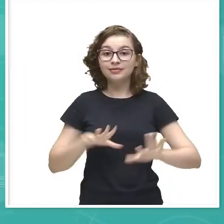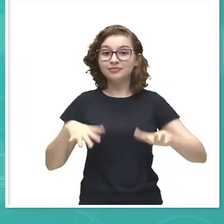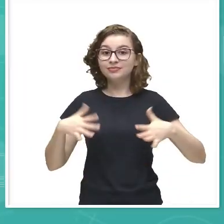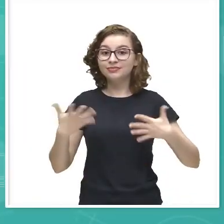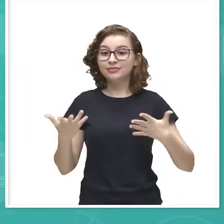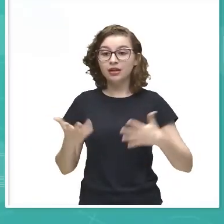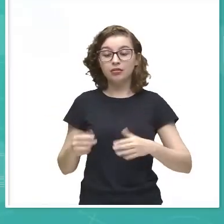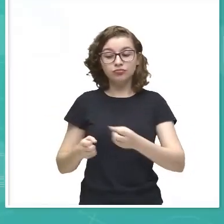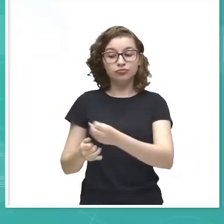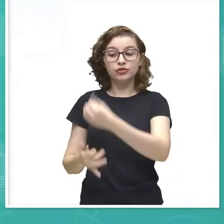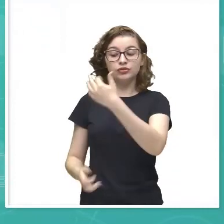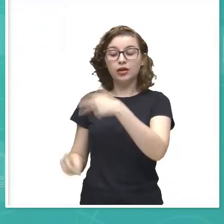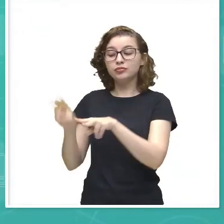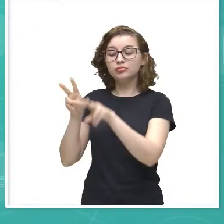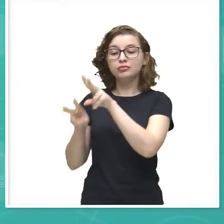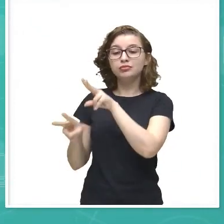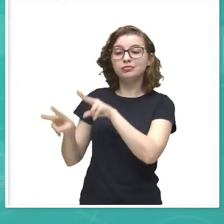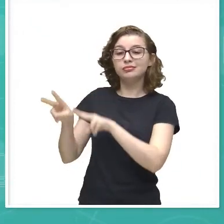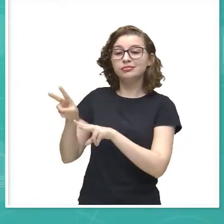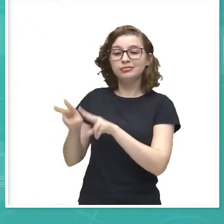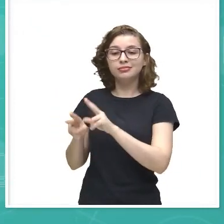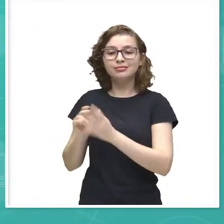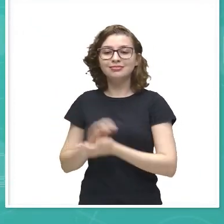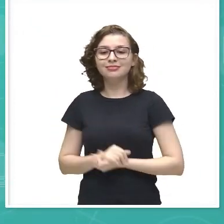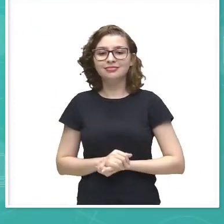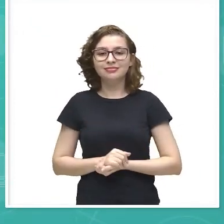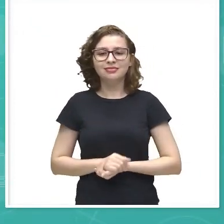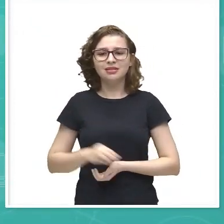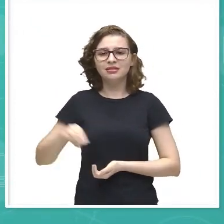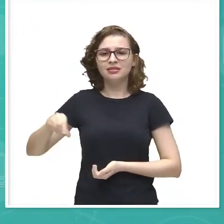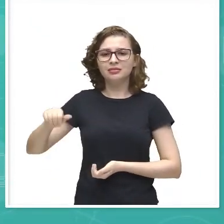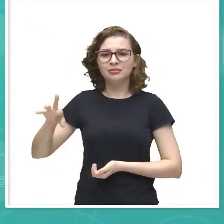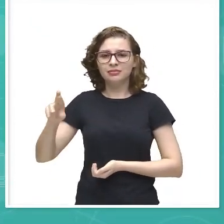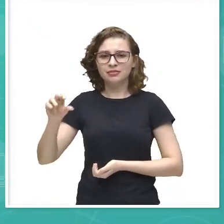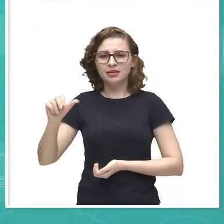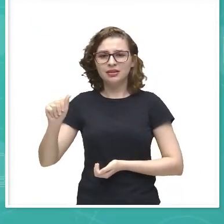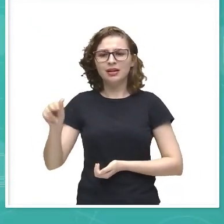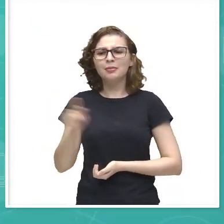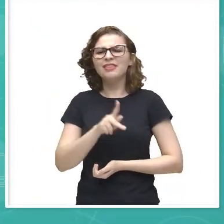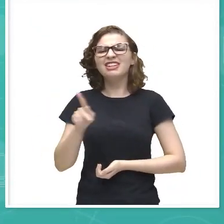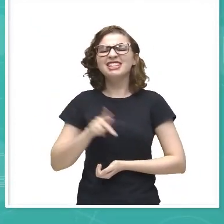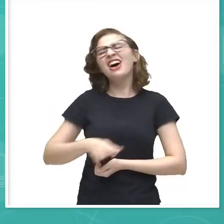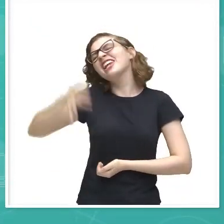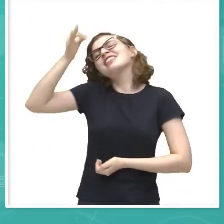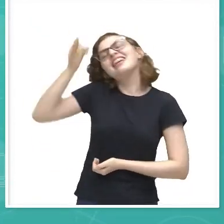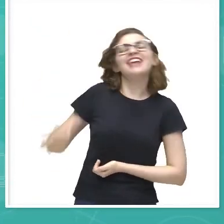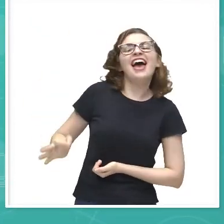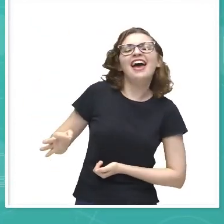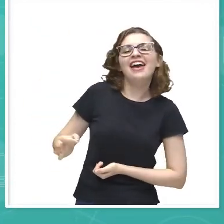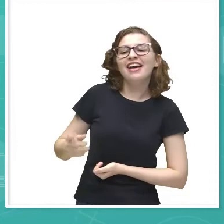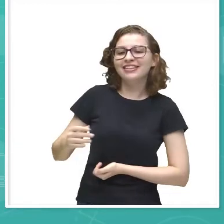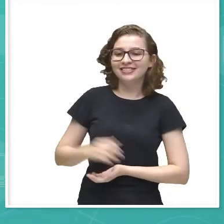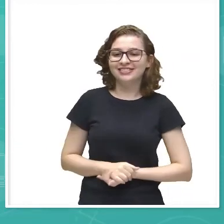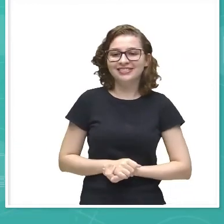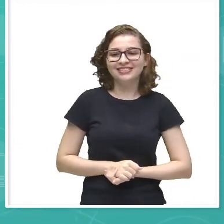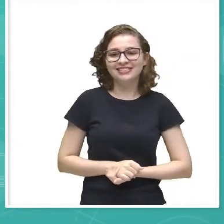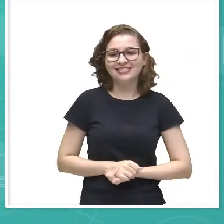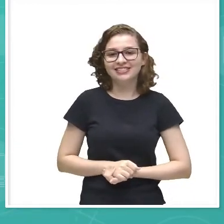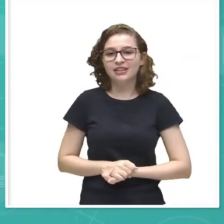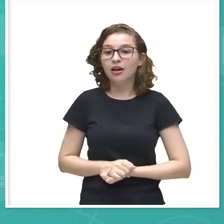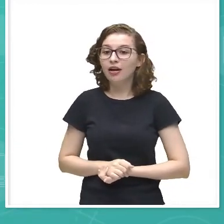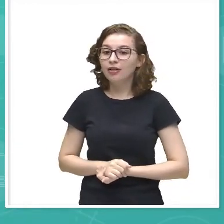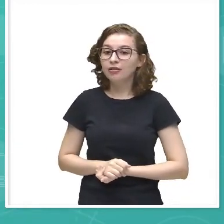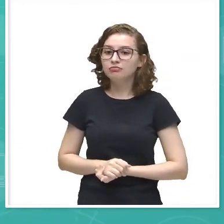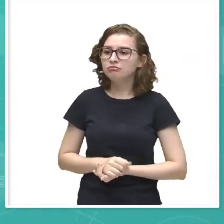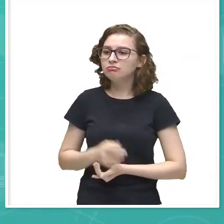Ah, já tô olhando, já tô de olho aqui no chat. A Maria Laura tá falando, professora, eu acertei! Fala aí que eu acertei! Poxa, Maria Laura,